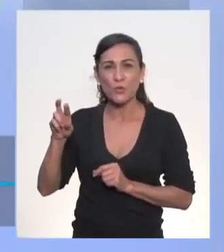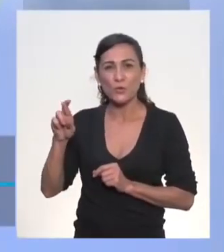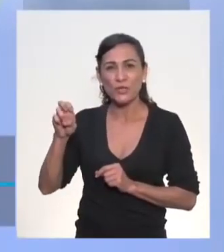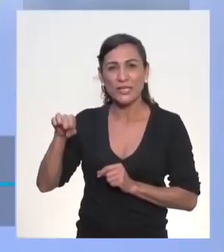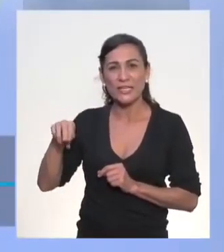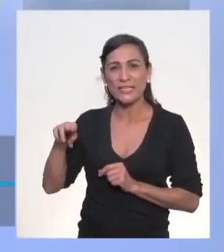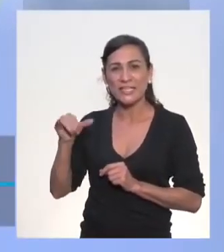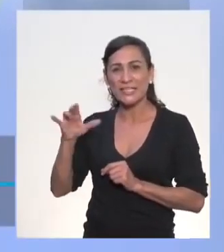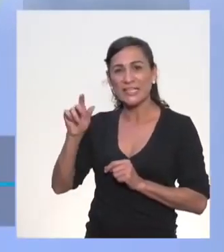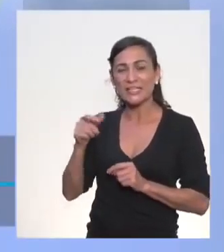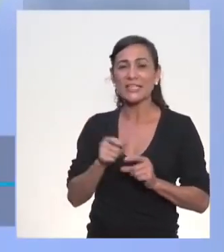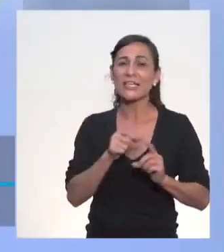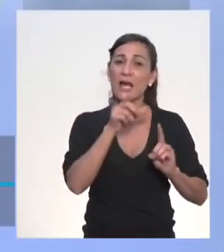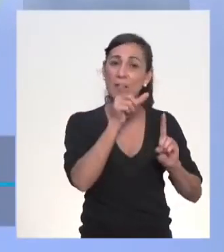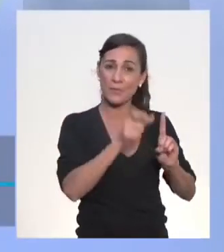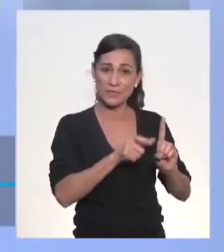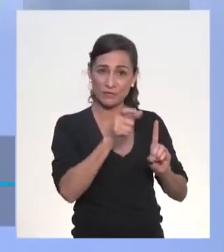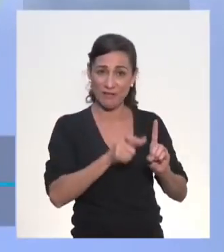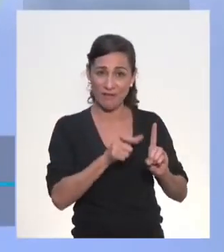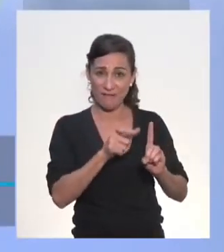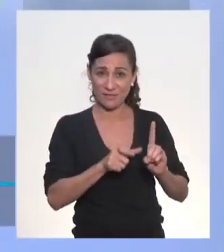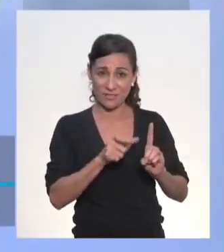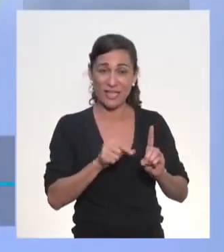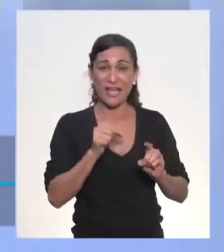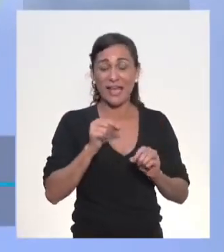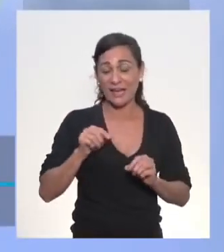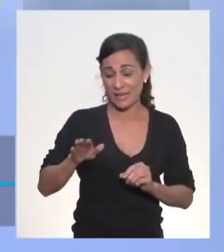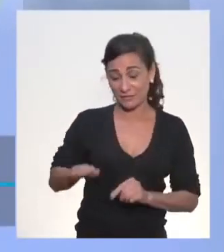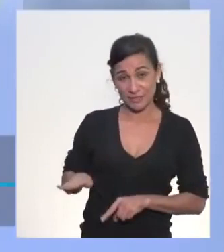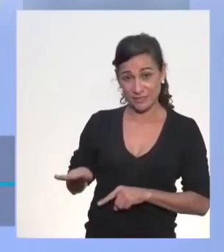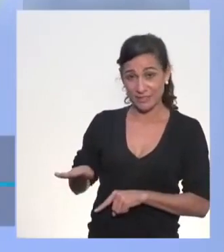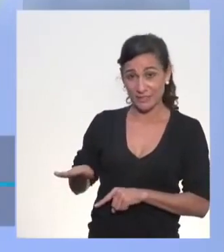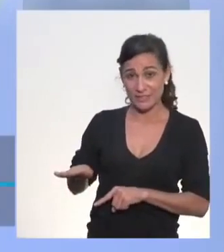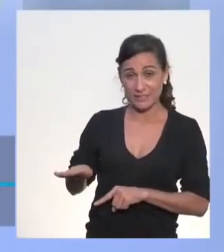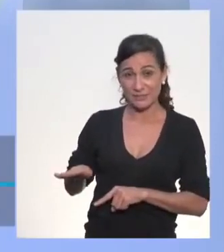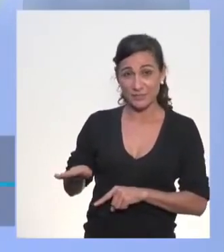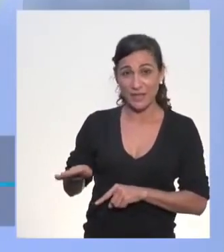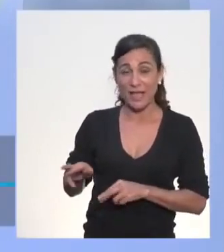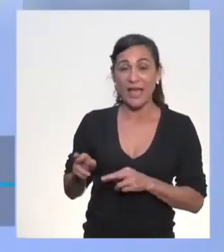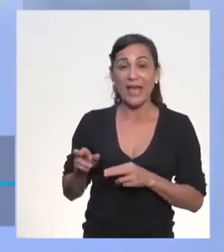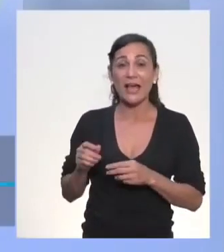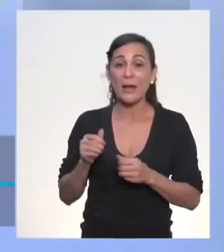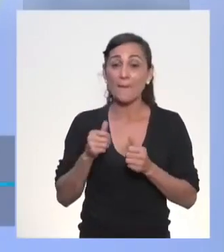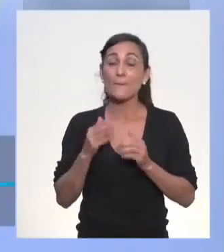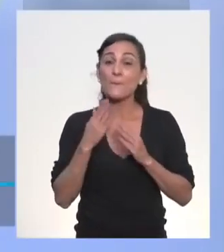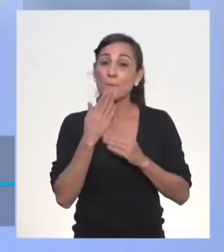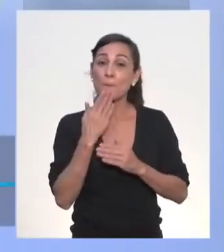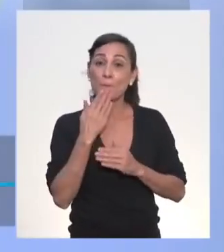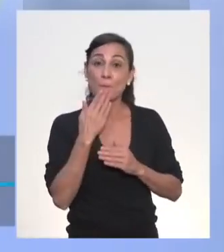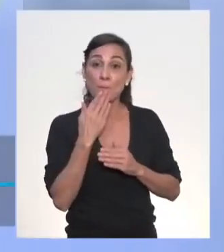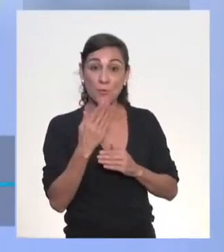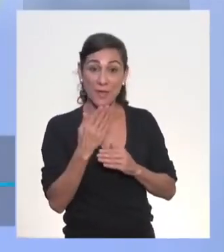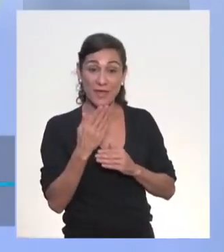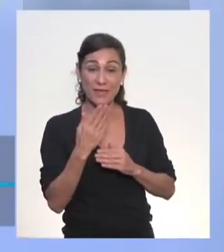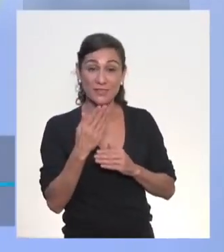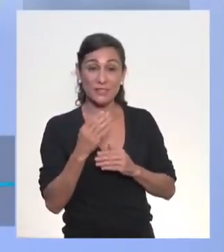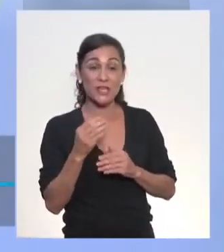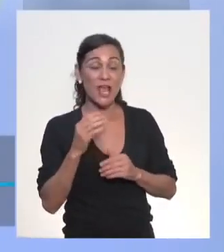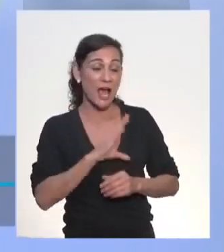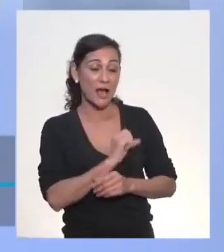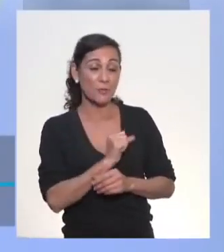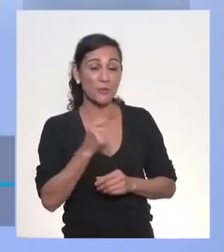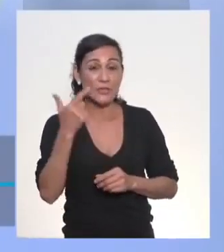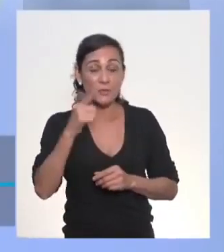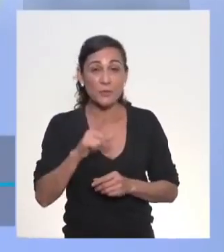a personagem, ela, quando é criança, jura amor a uma outra pessoa, quando é criança, e depois de